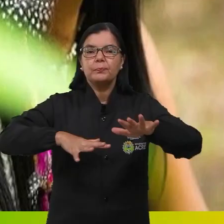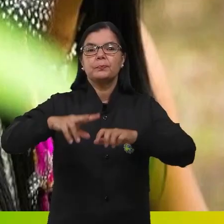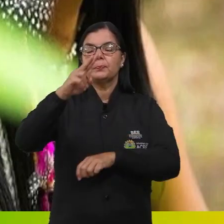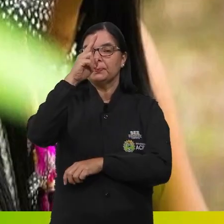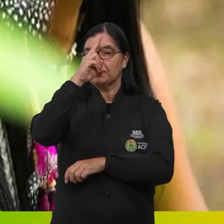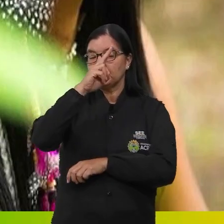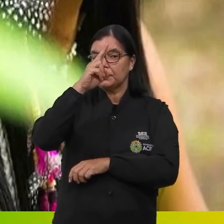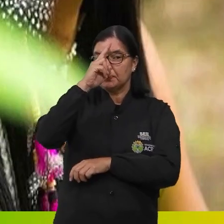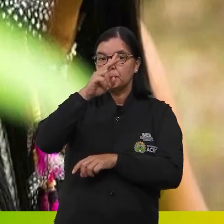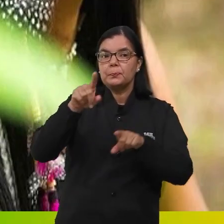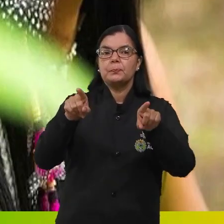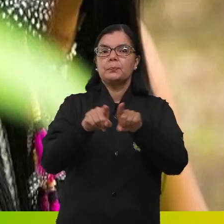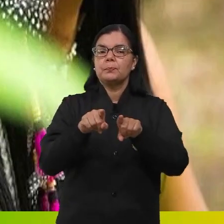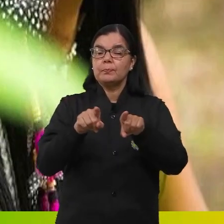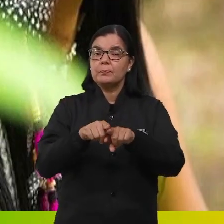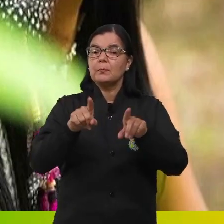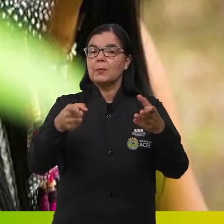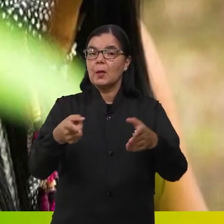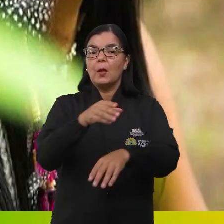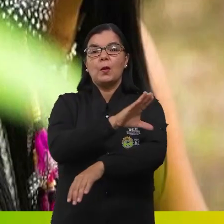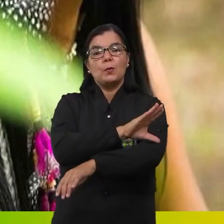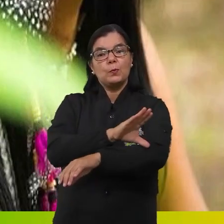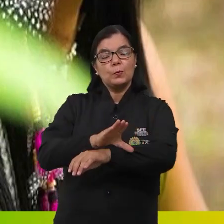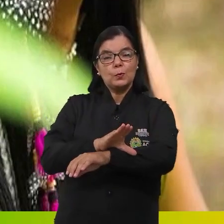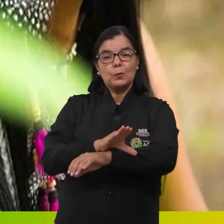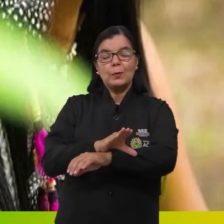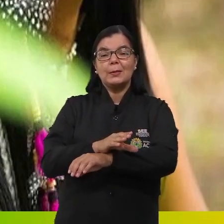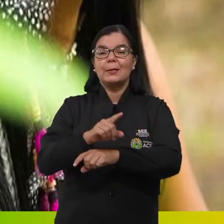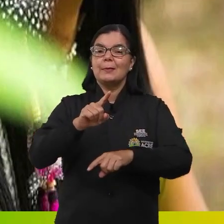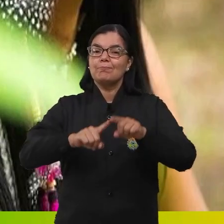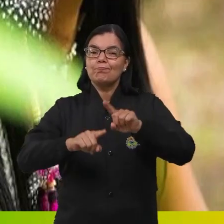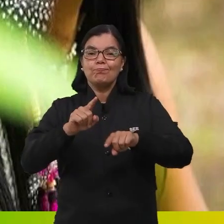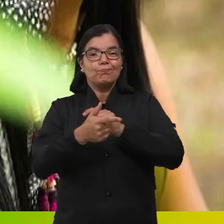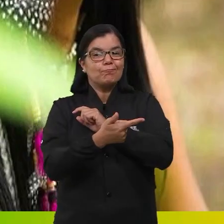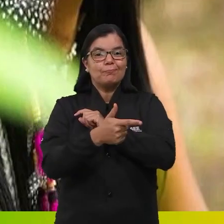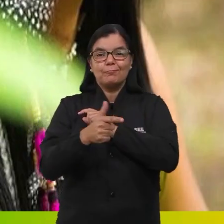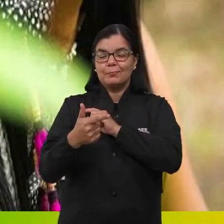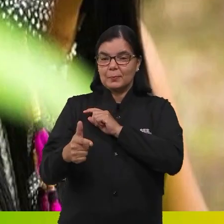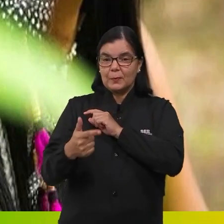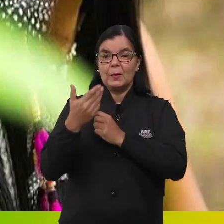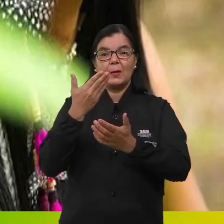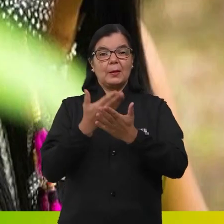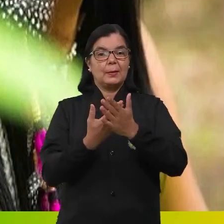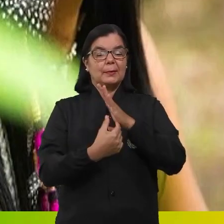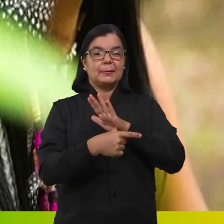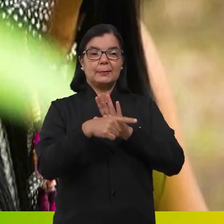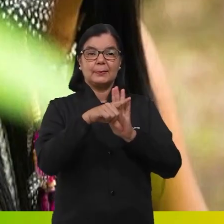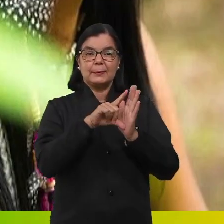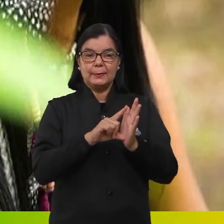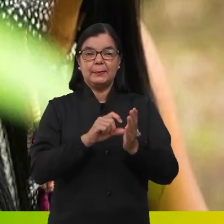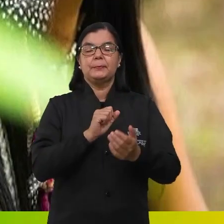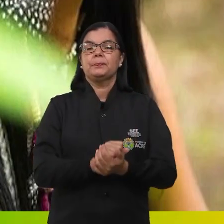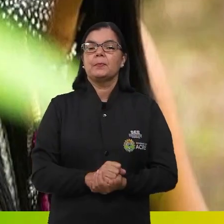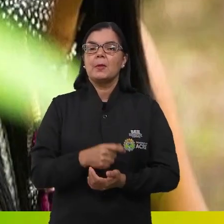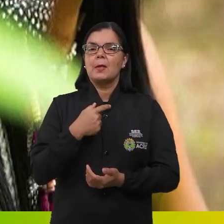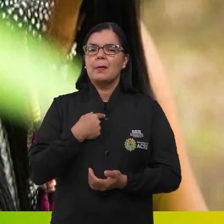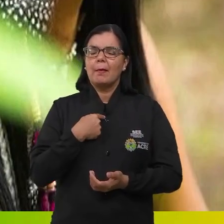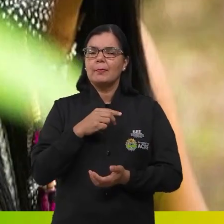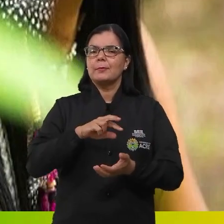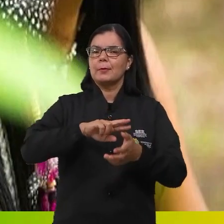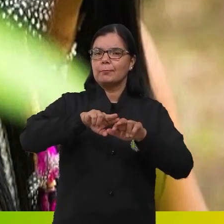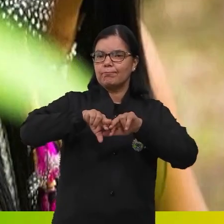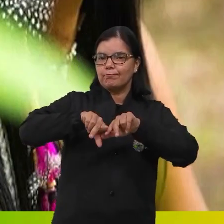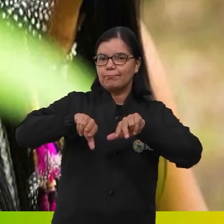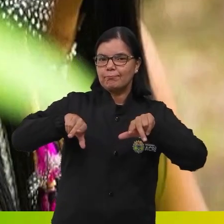e histórias, que é a cultura imaterial que a gente inclusive já falou nas nossas aulas anteriores. E essa riqueza vem